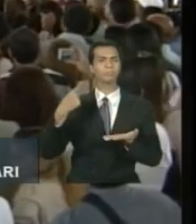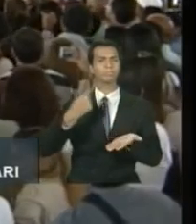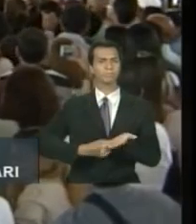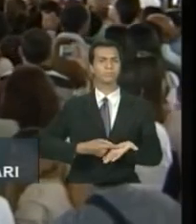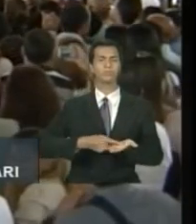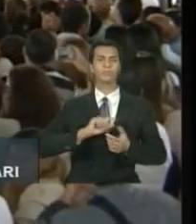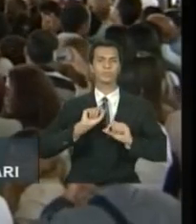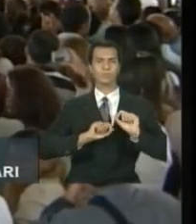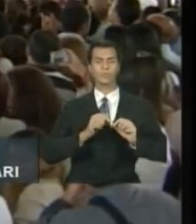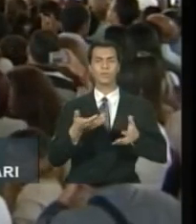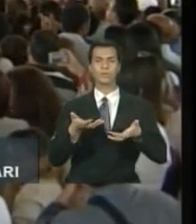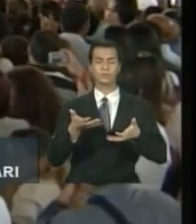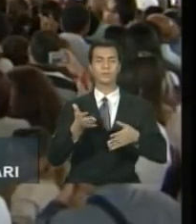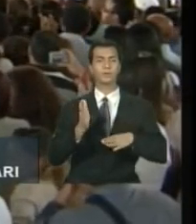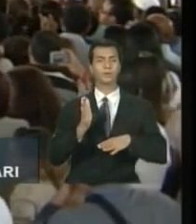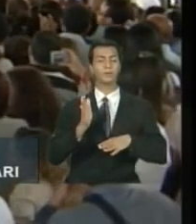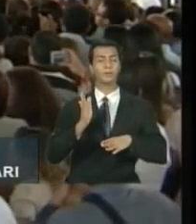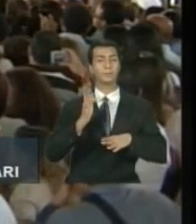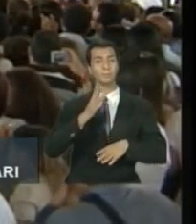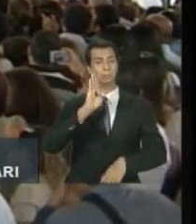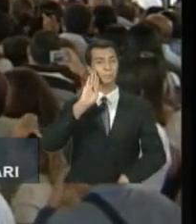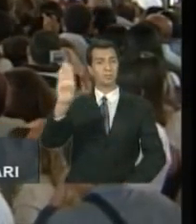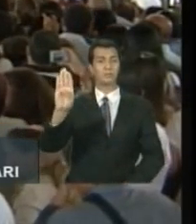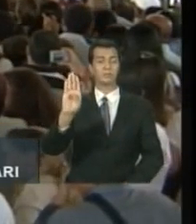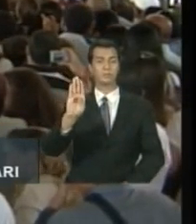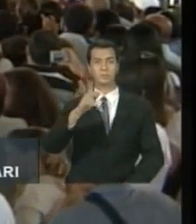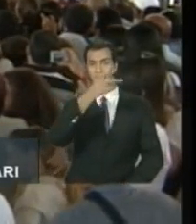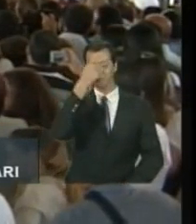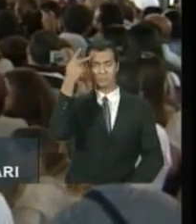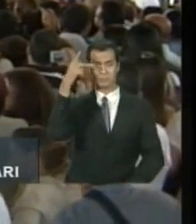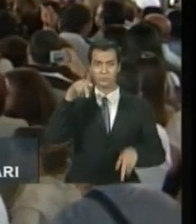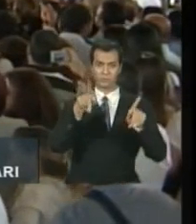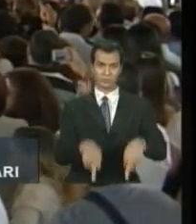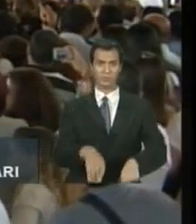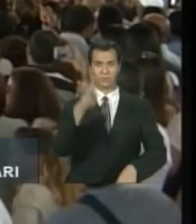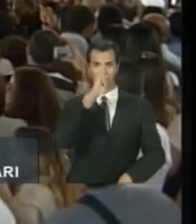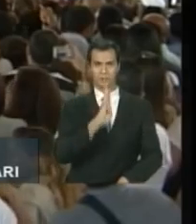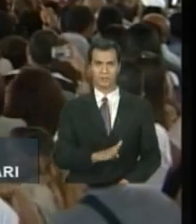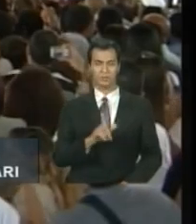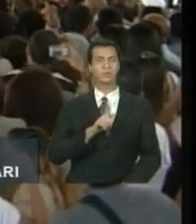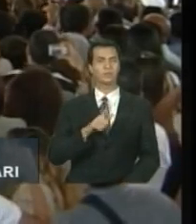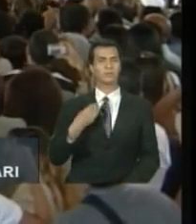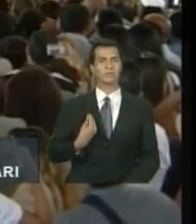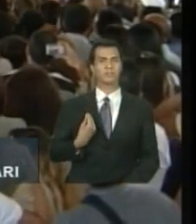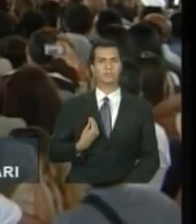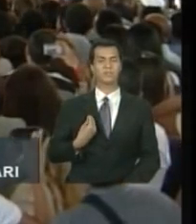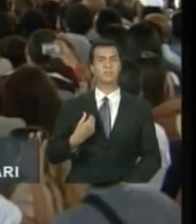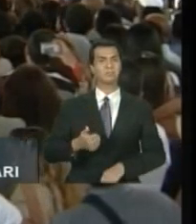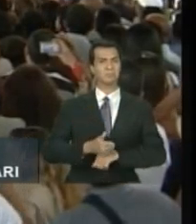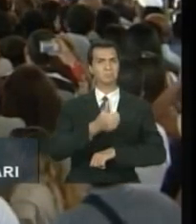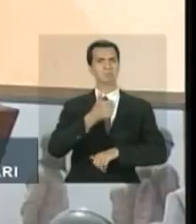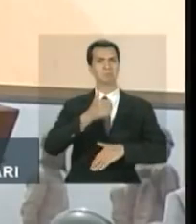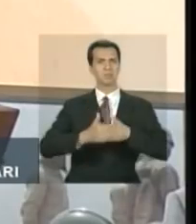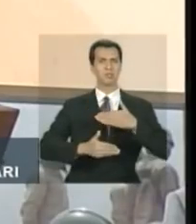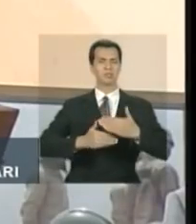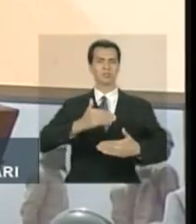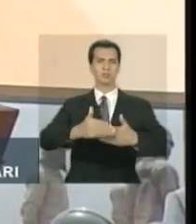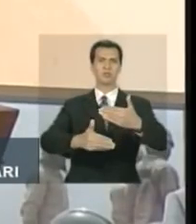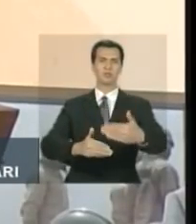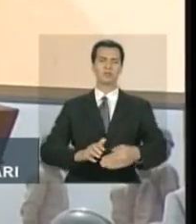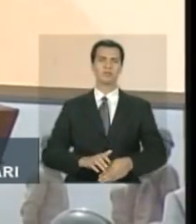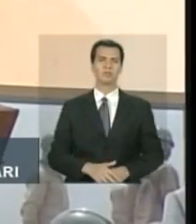os brasileiros e as brasileiras estão melhorando de vida. Mas melhorar de vida não é